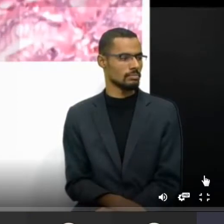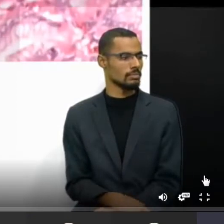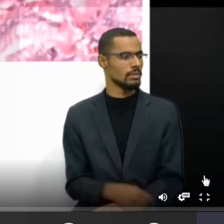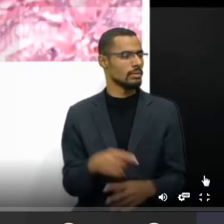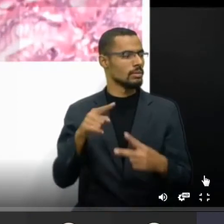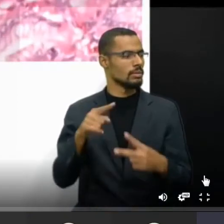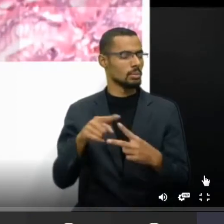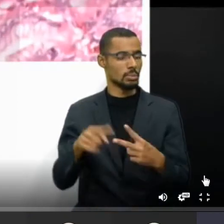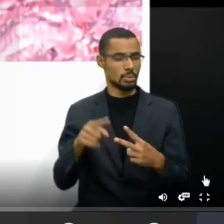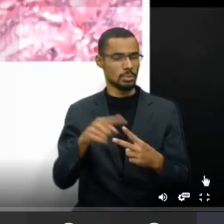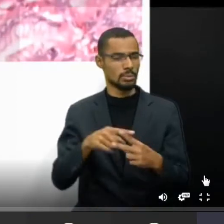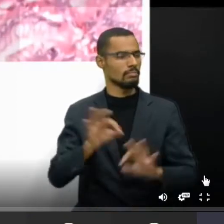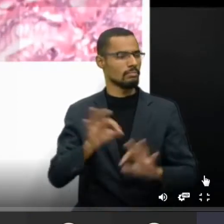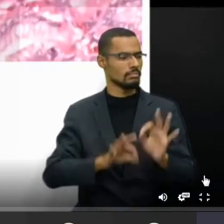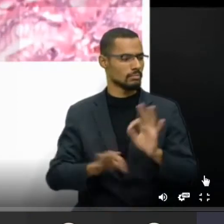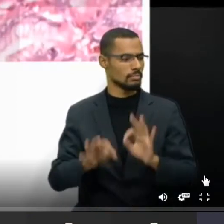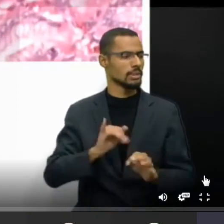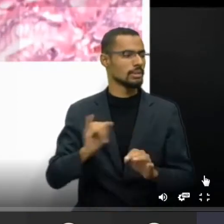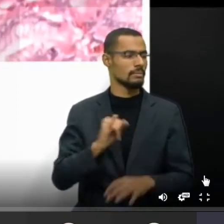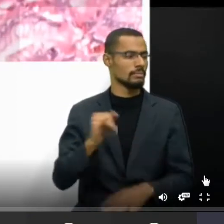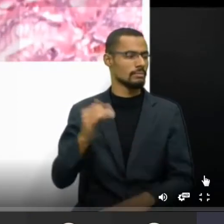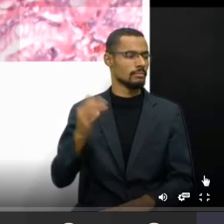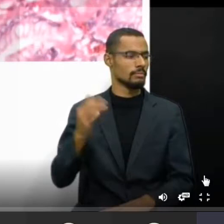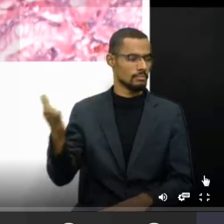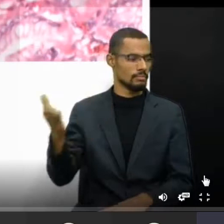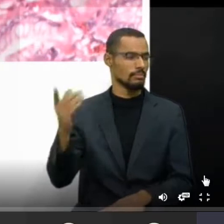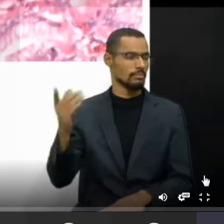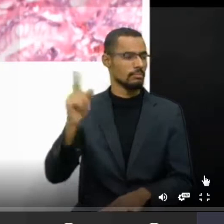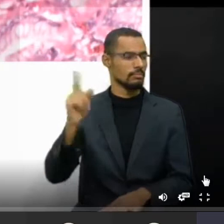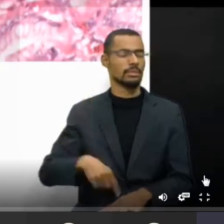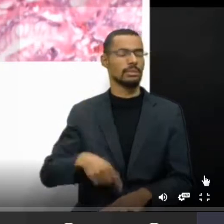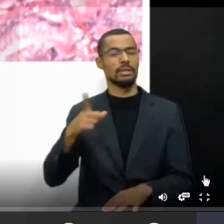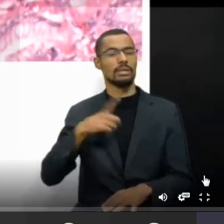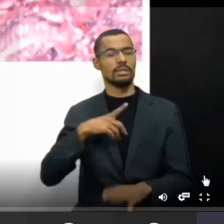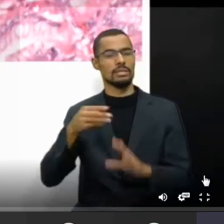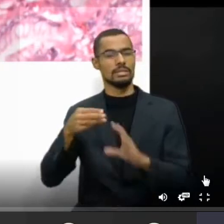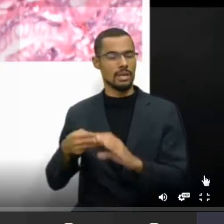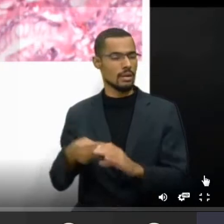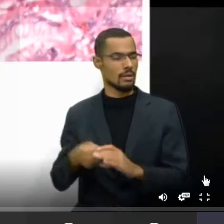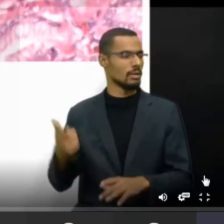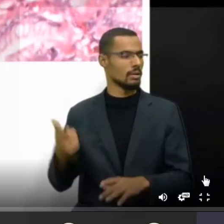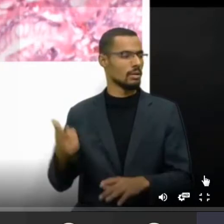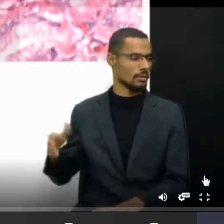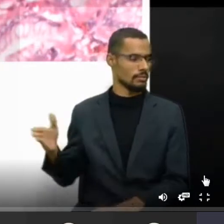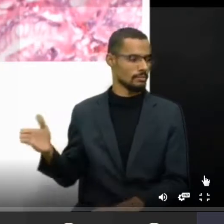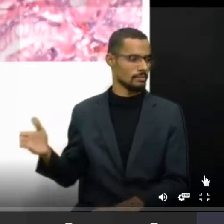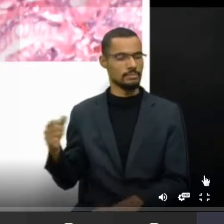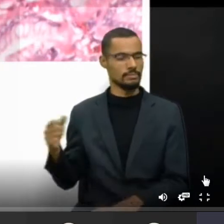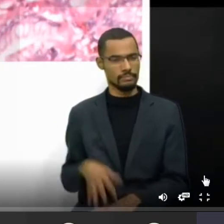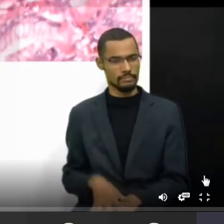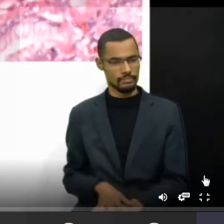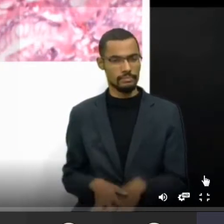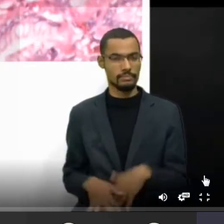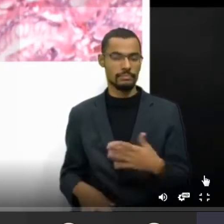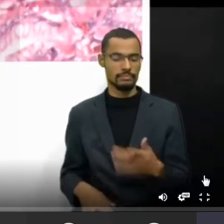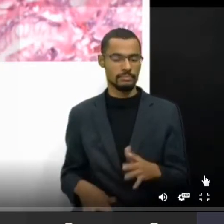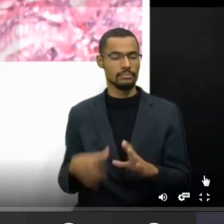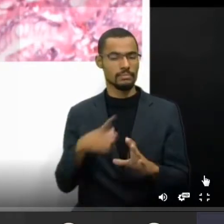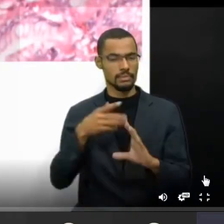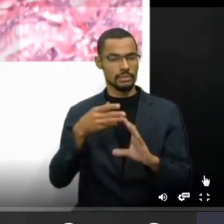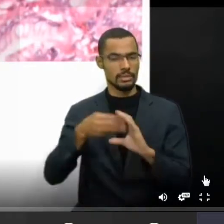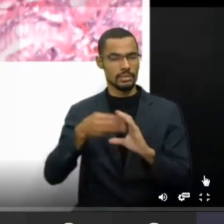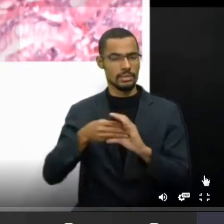essas duas constituições, essas células e essas células aqui, ok? Além das